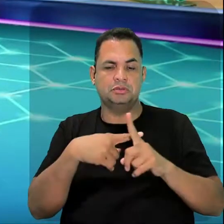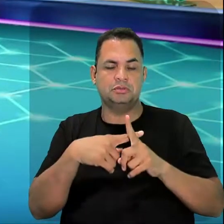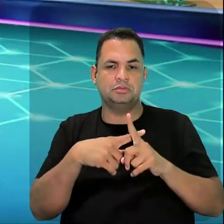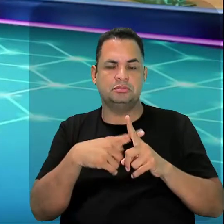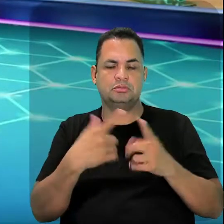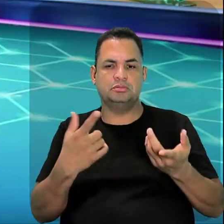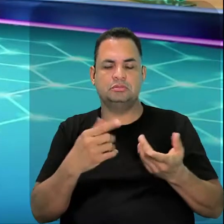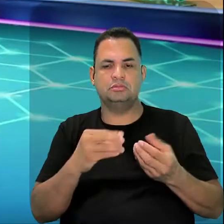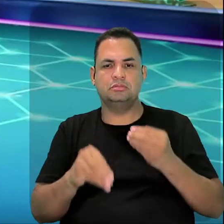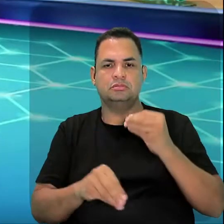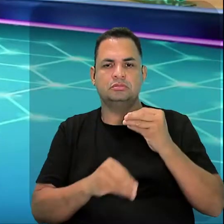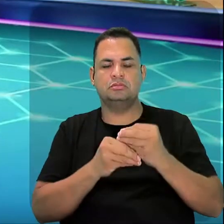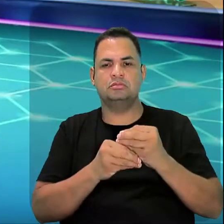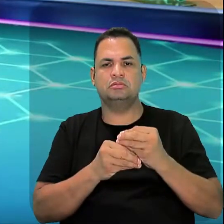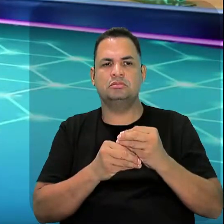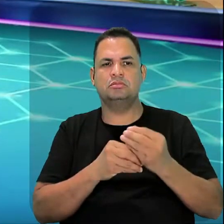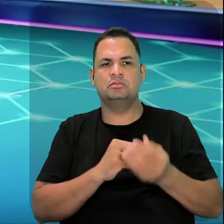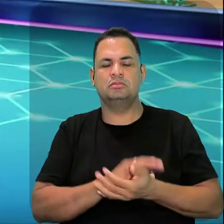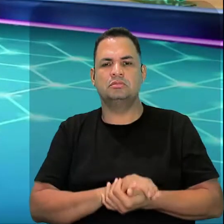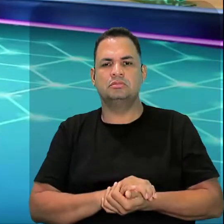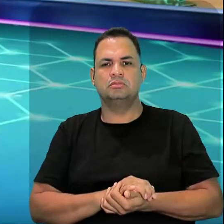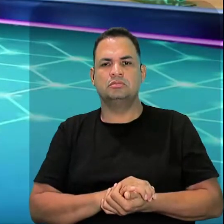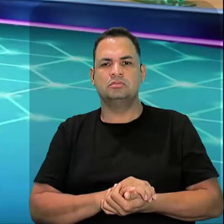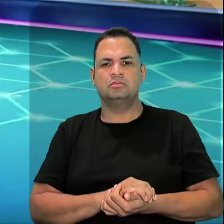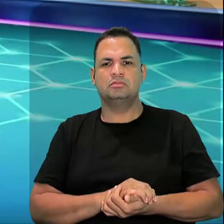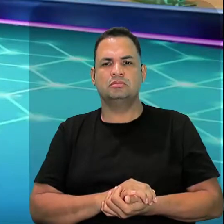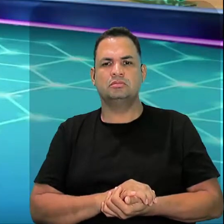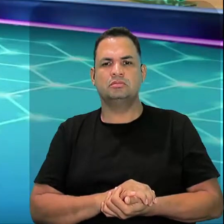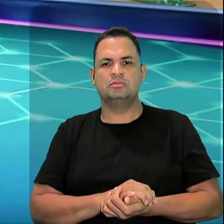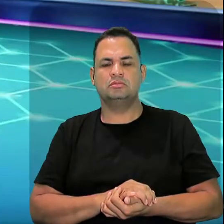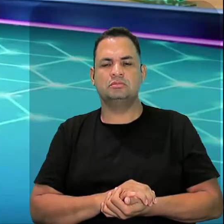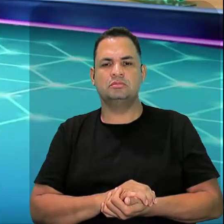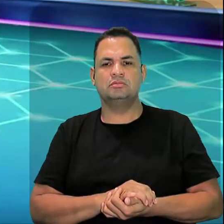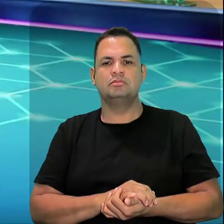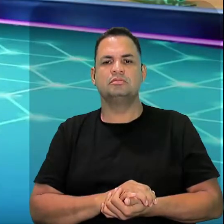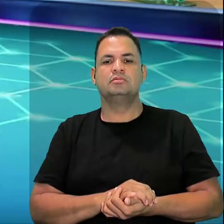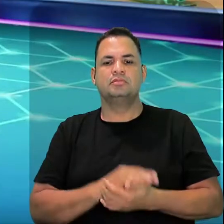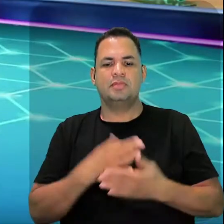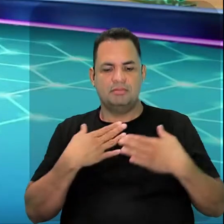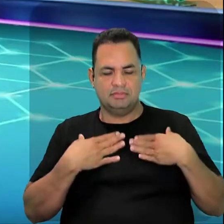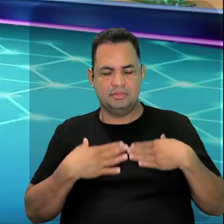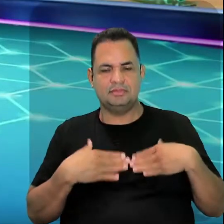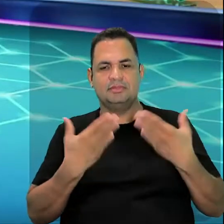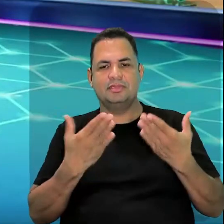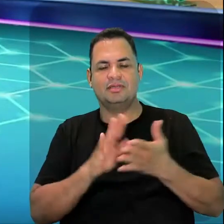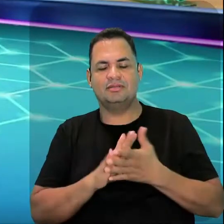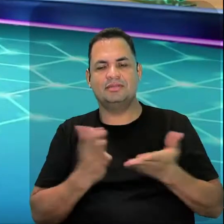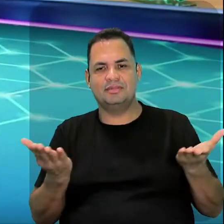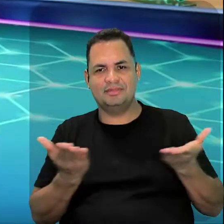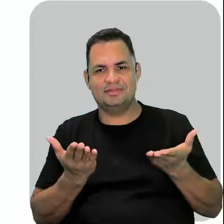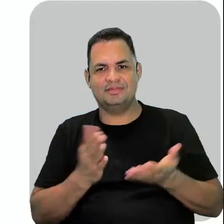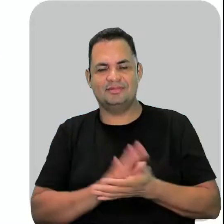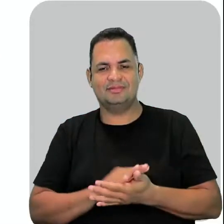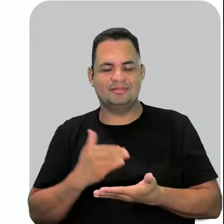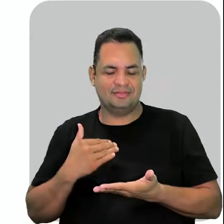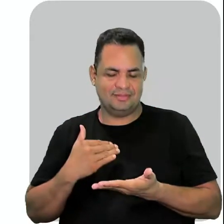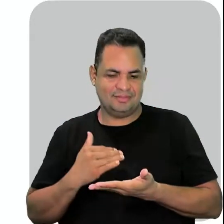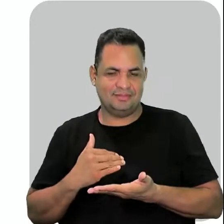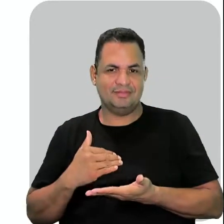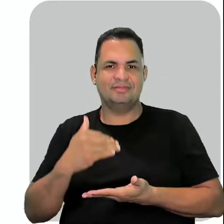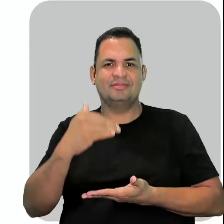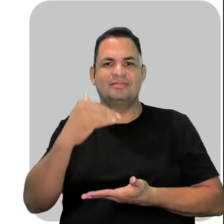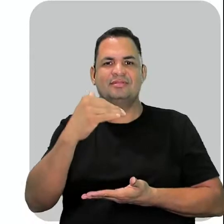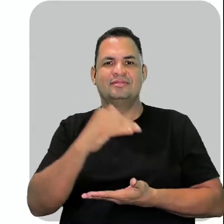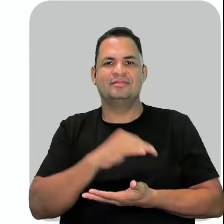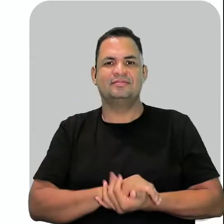ocorrer necessariamente nessas etapas. Tranquilo? Deu para respirar um pouquinho? Deu para acalmar? Então vamos continuar lá na nossa aula para a